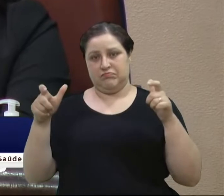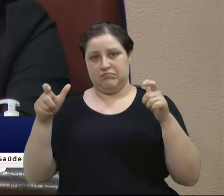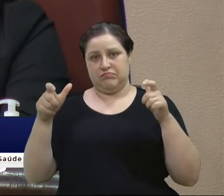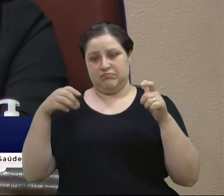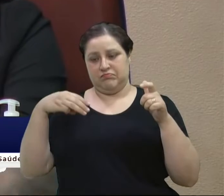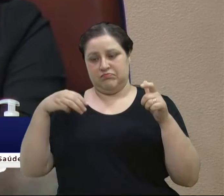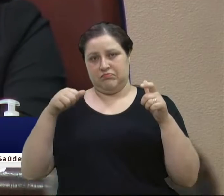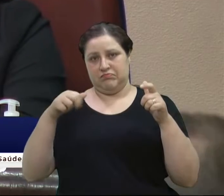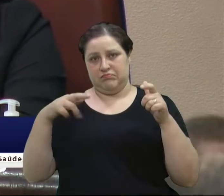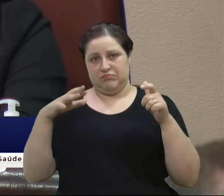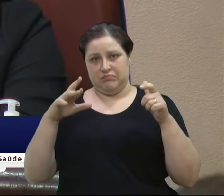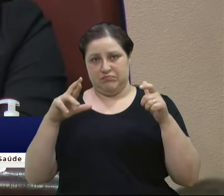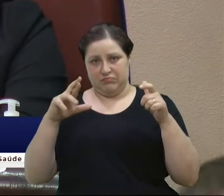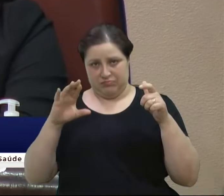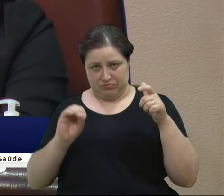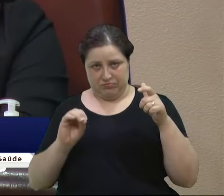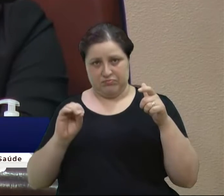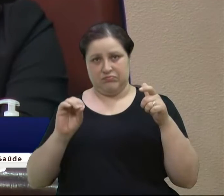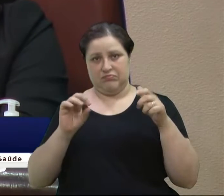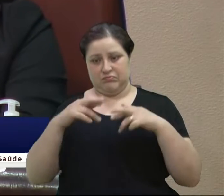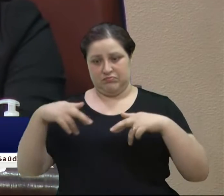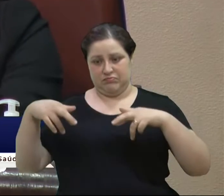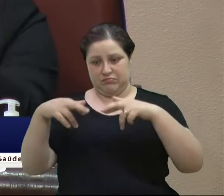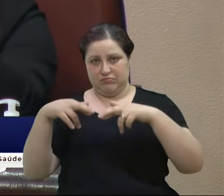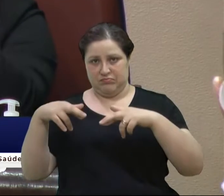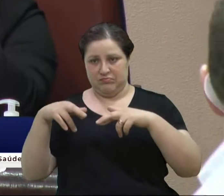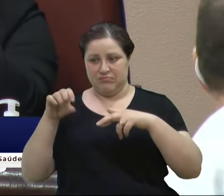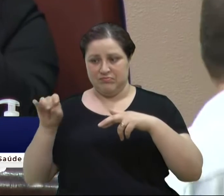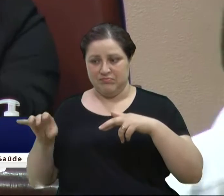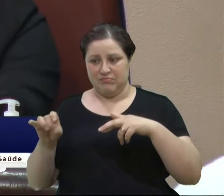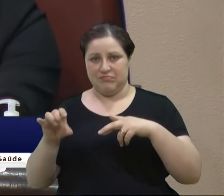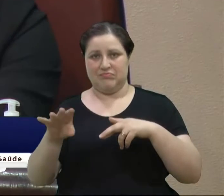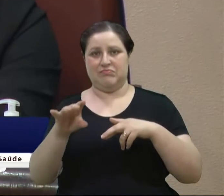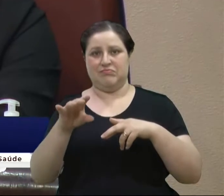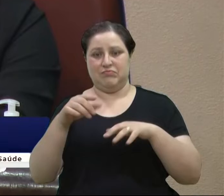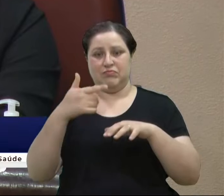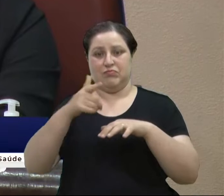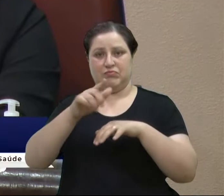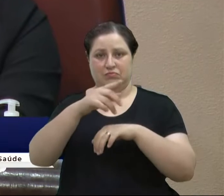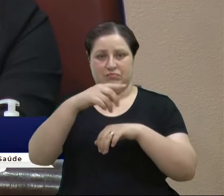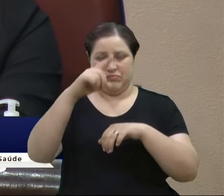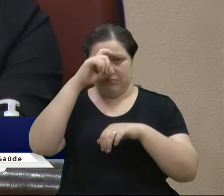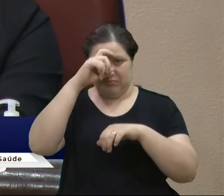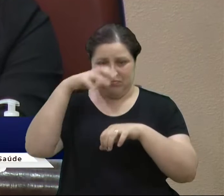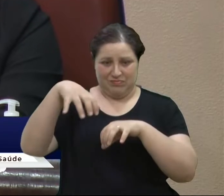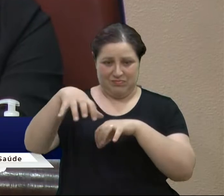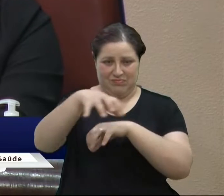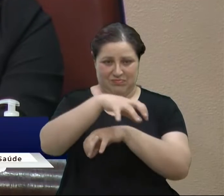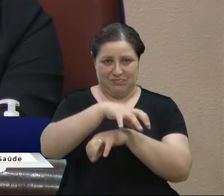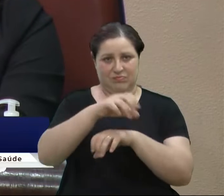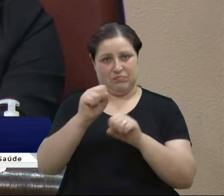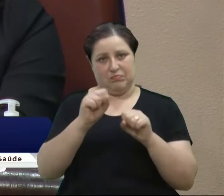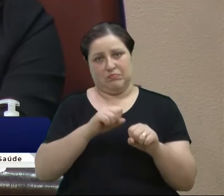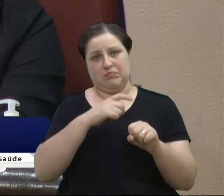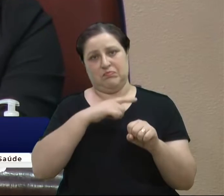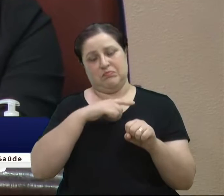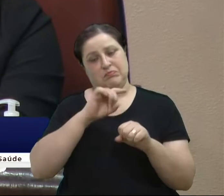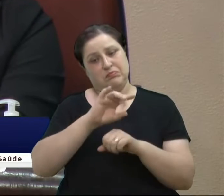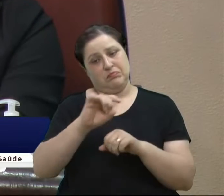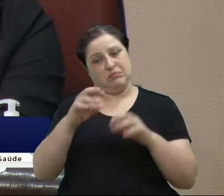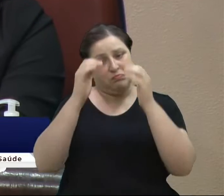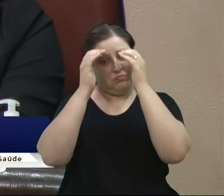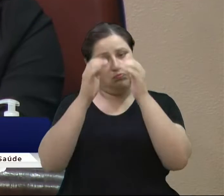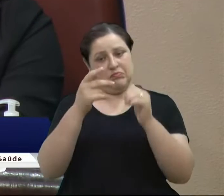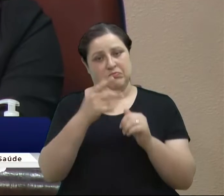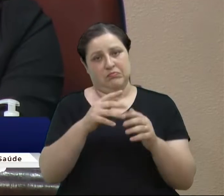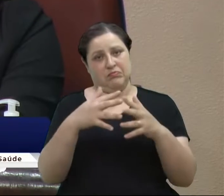sua complexidade. Né? O único procedimento que ele vai não vai estar contemplado, que